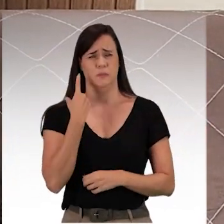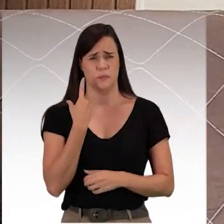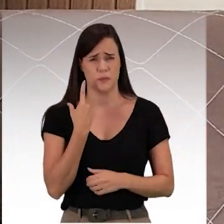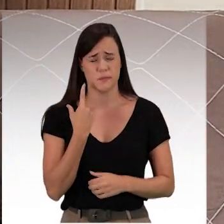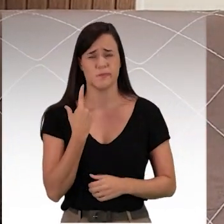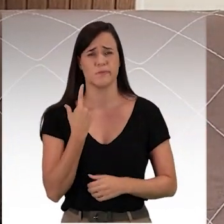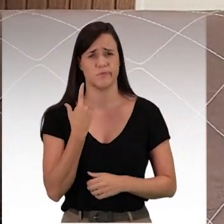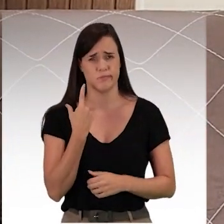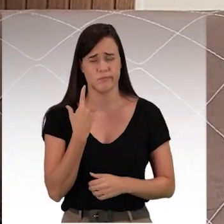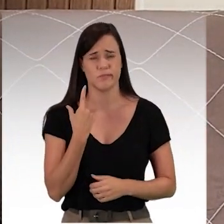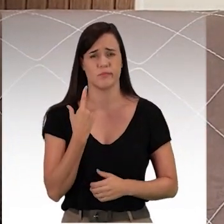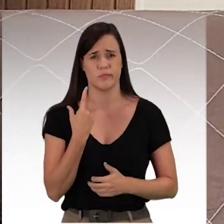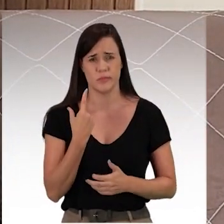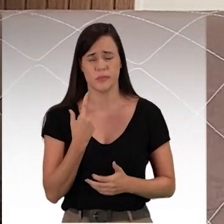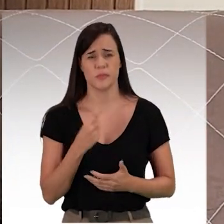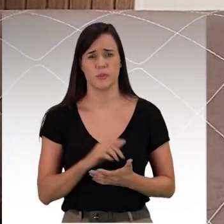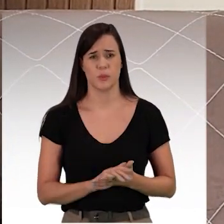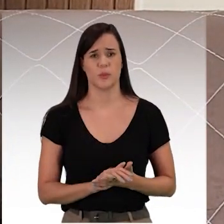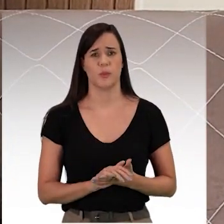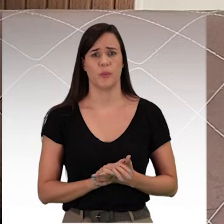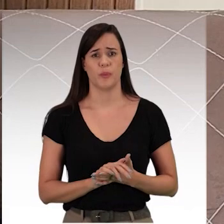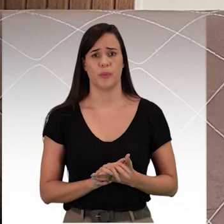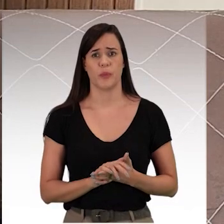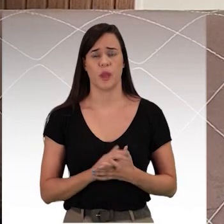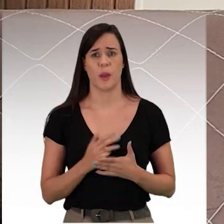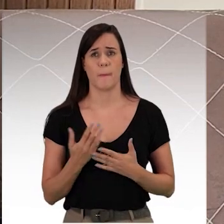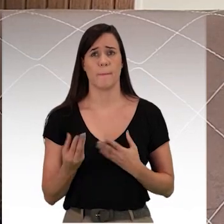bem sinistro, sabe?